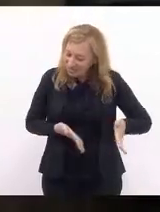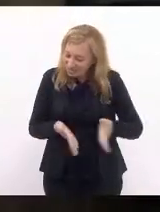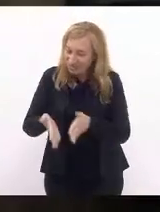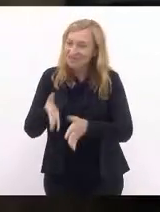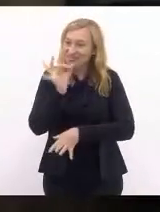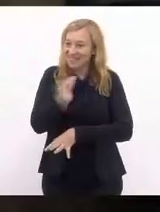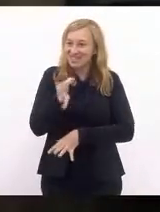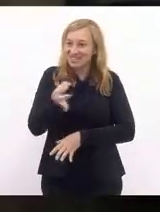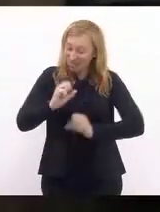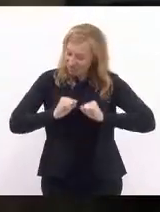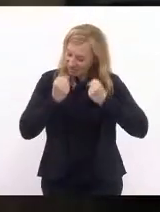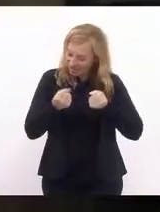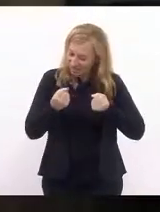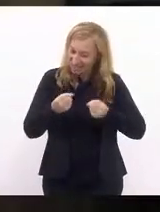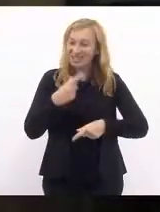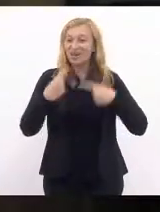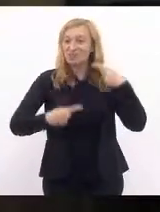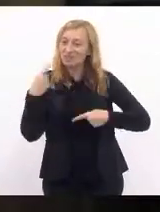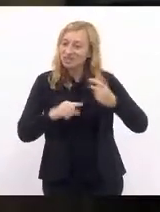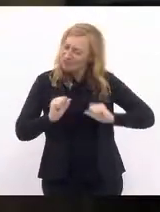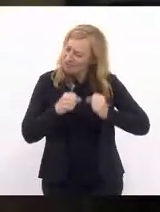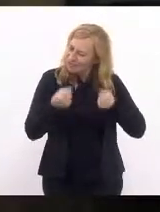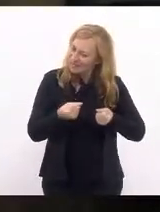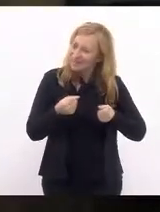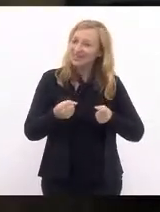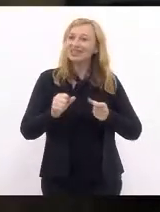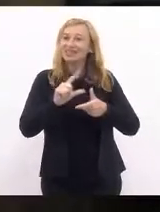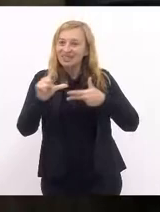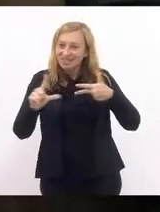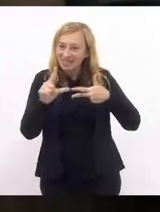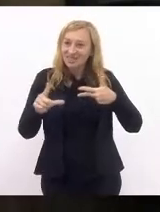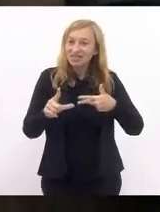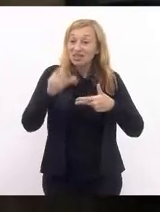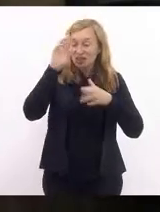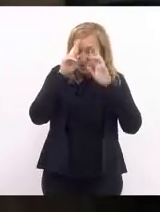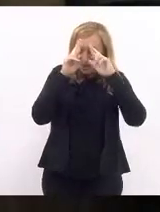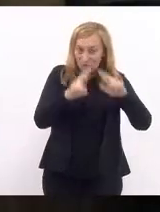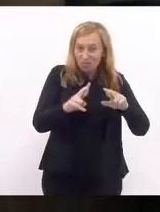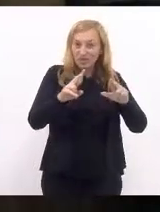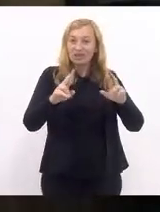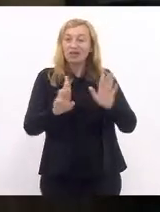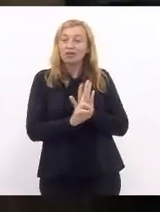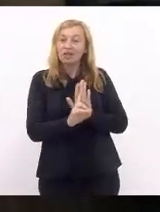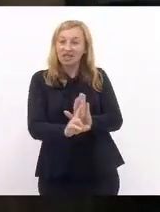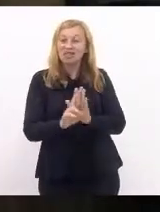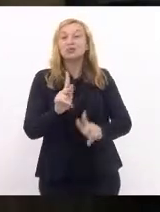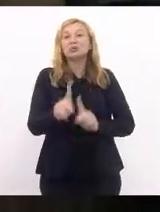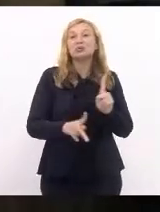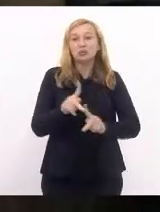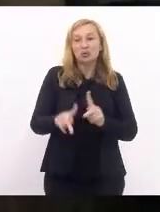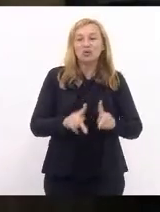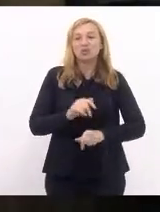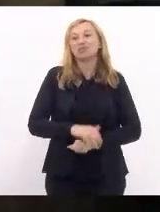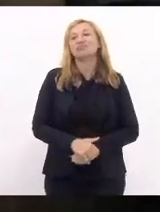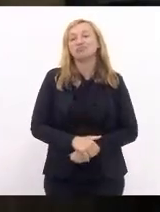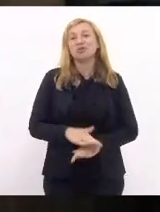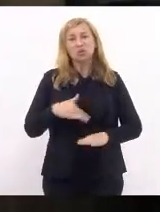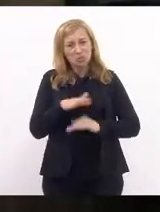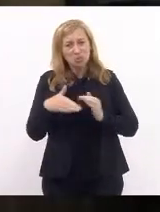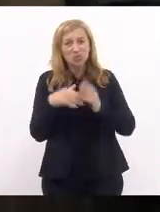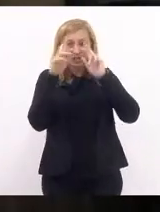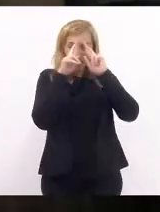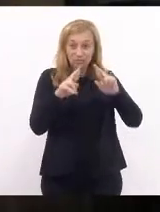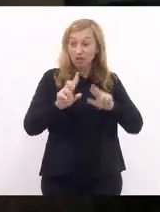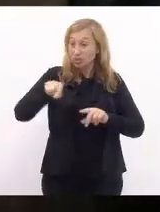certo fortalecendo A política fortalecendo o legislativo e o respeito à representação Popular que com